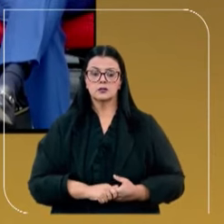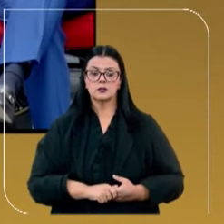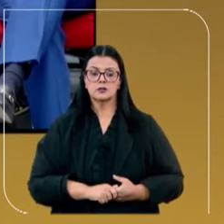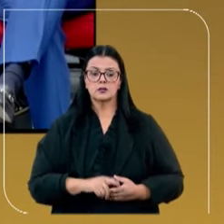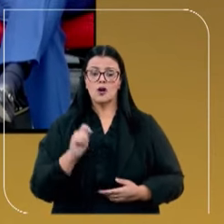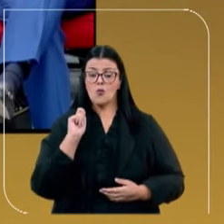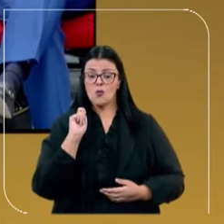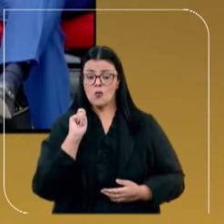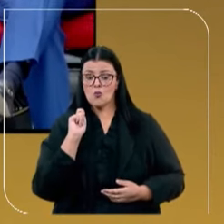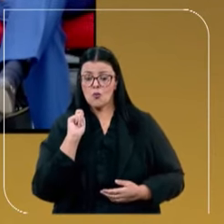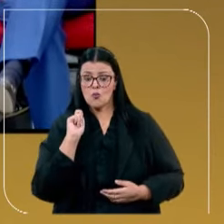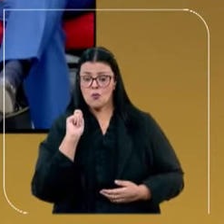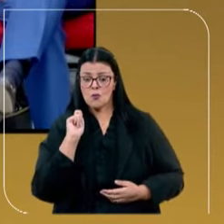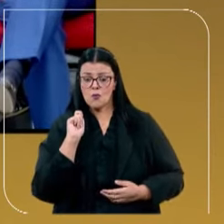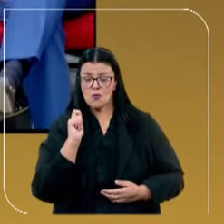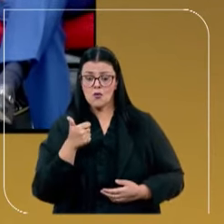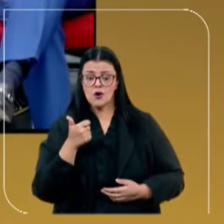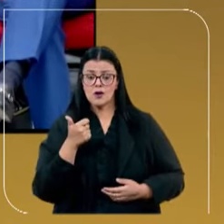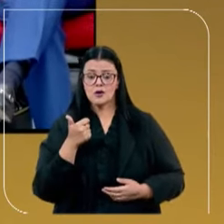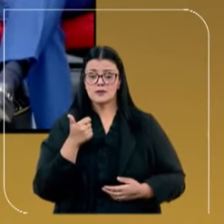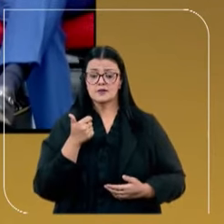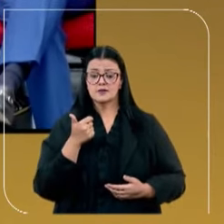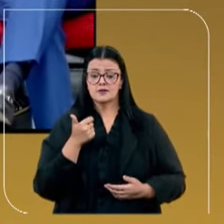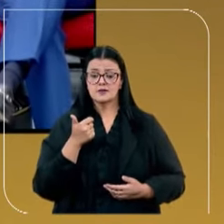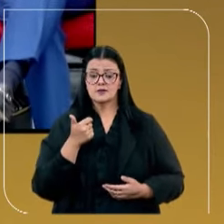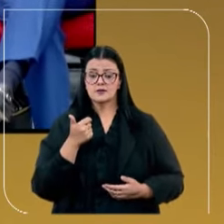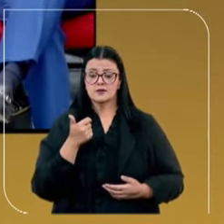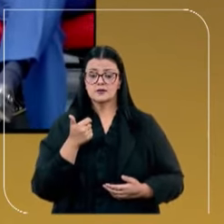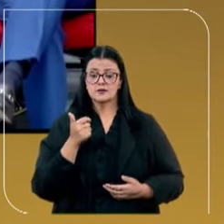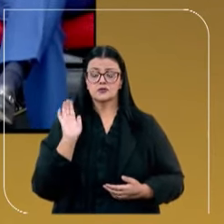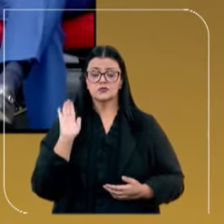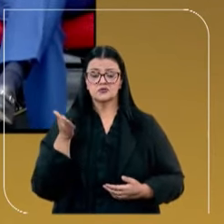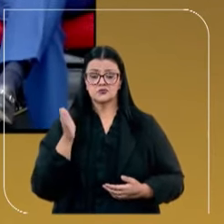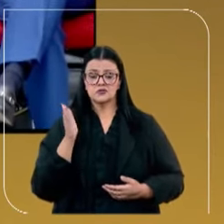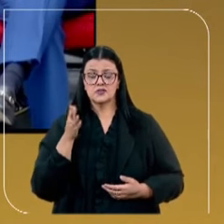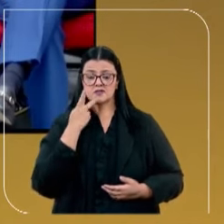lá e já foi batizada nos rios da Amazônia.